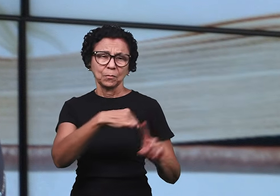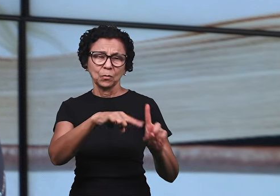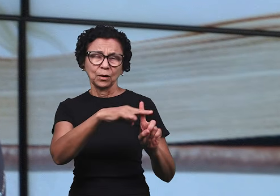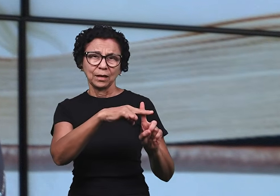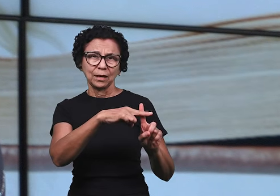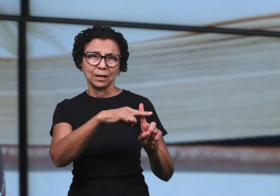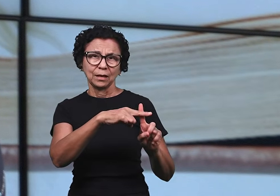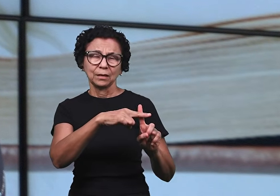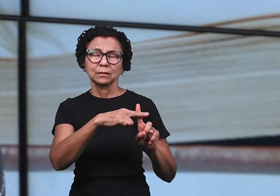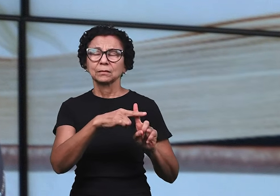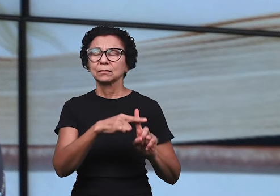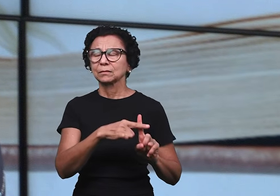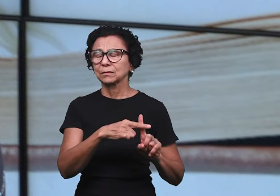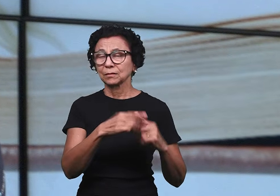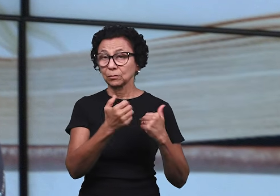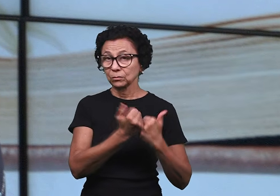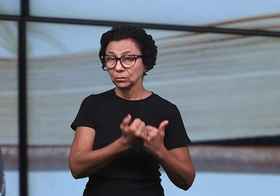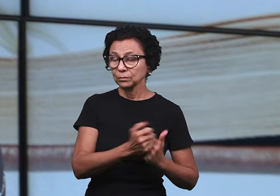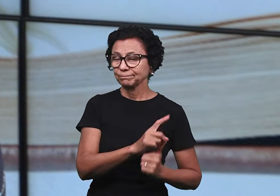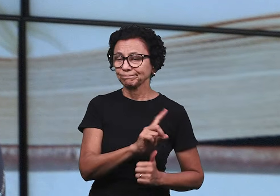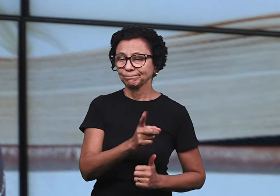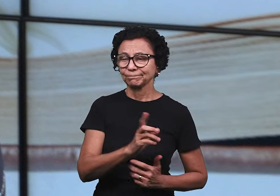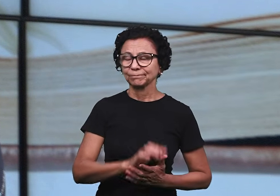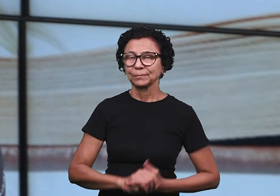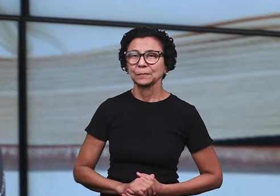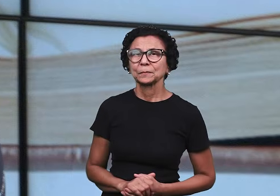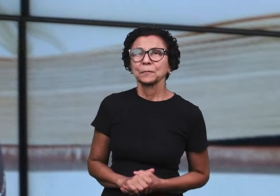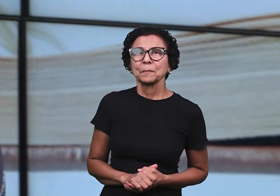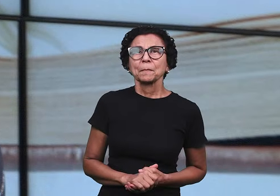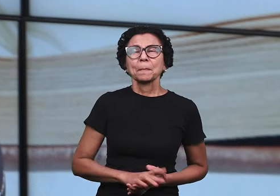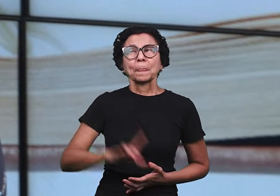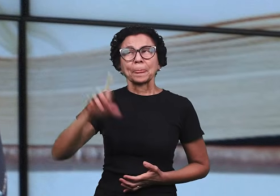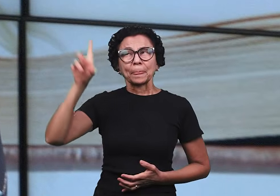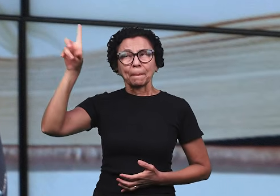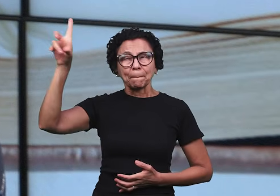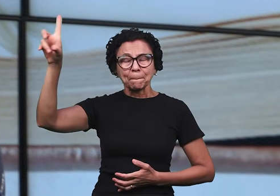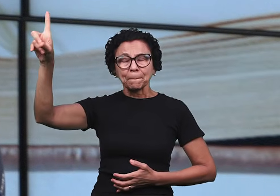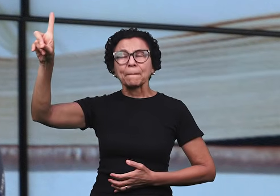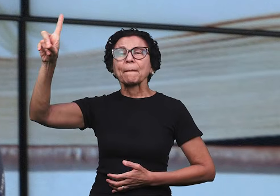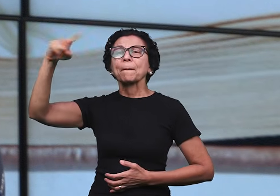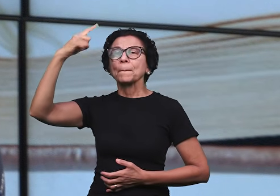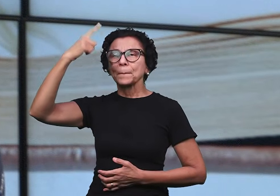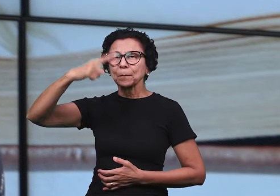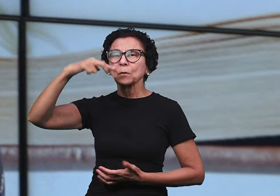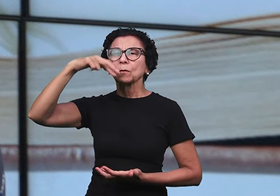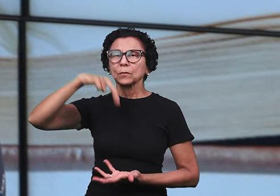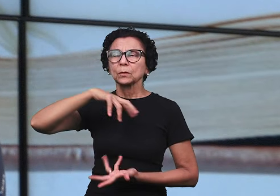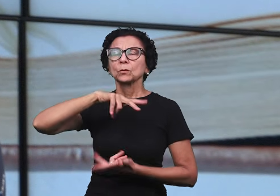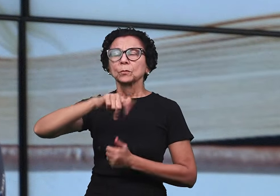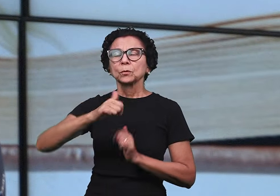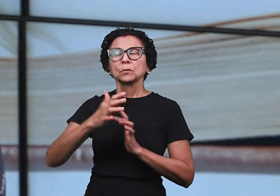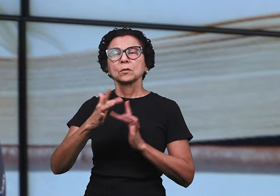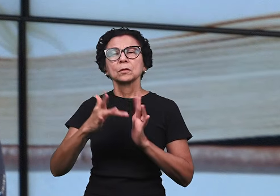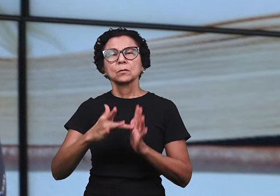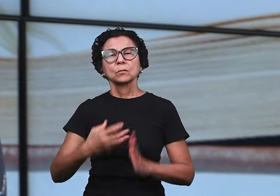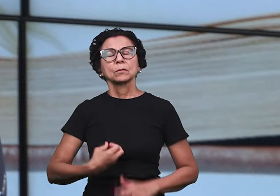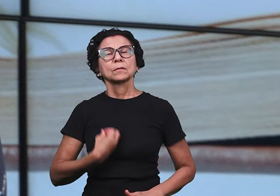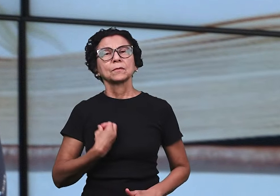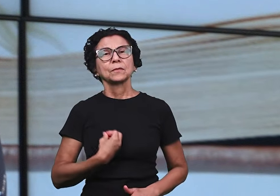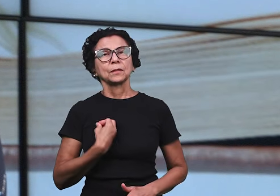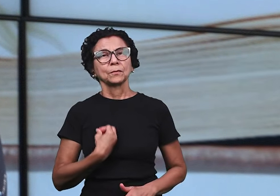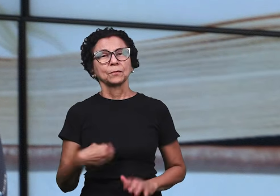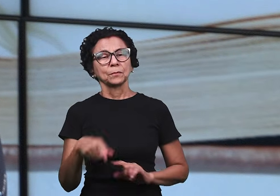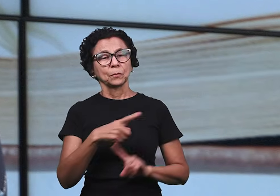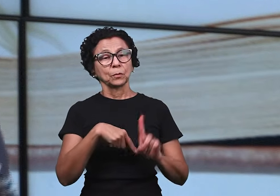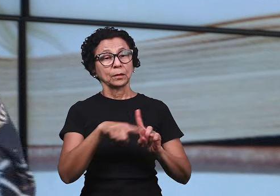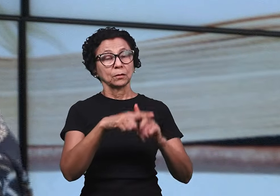você vai ter esse relacionamento de pai quando você deixar que o Espírito Santo entre na sua vida. Esse Espírito Santo, ele